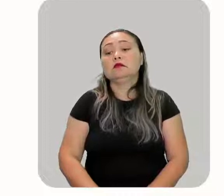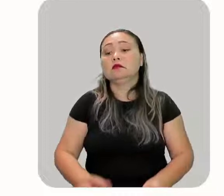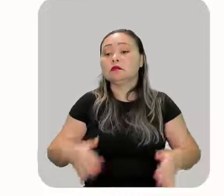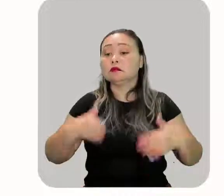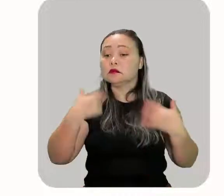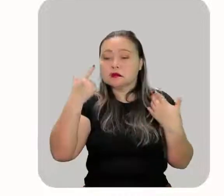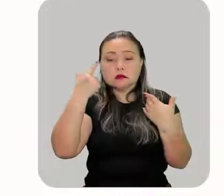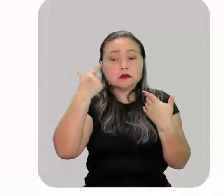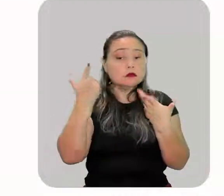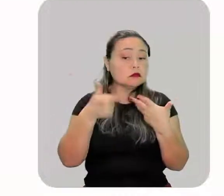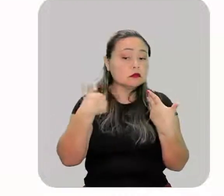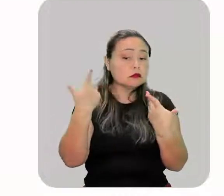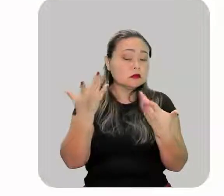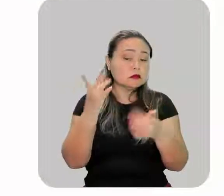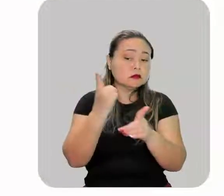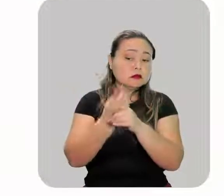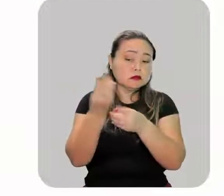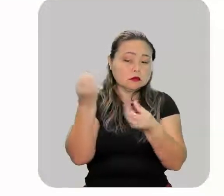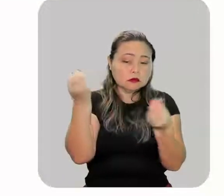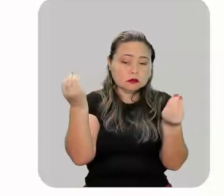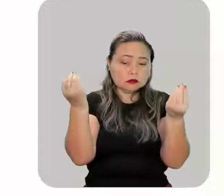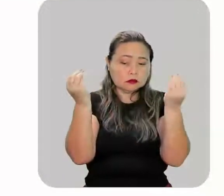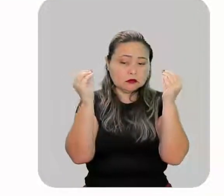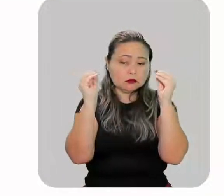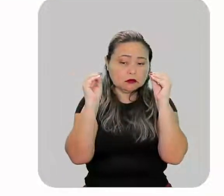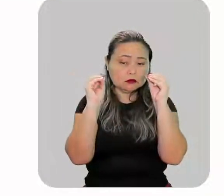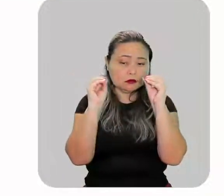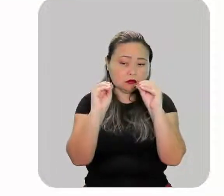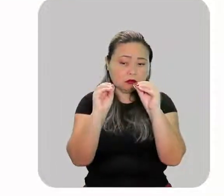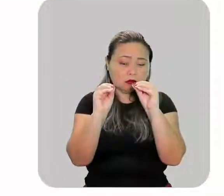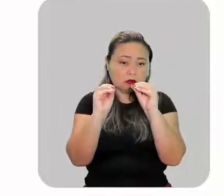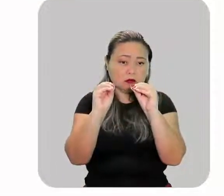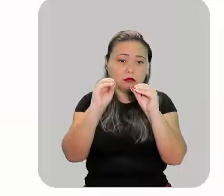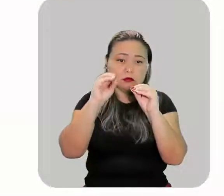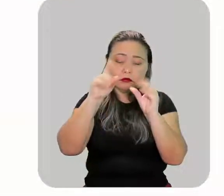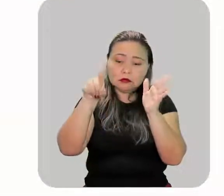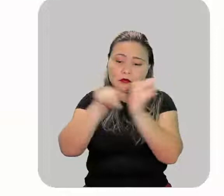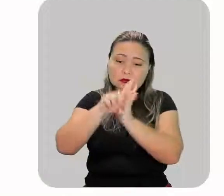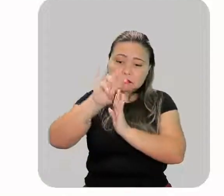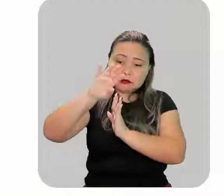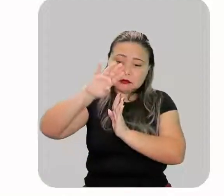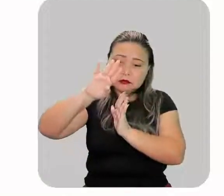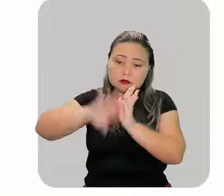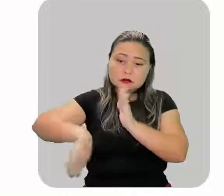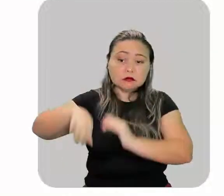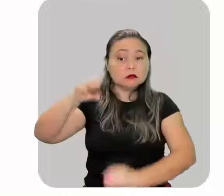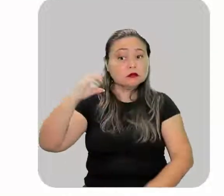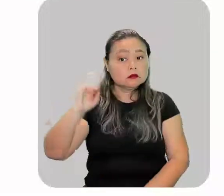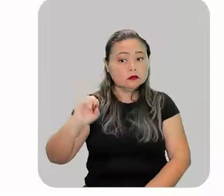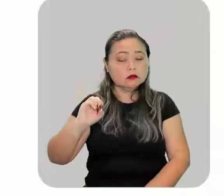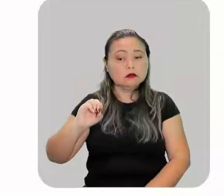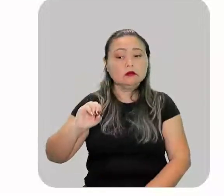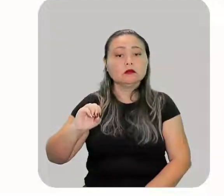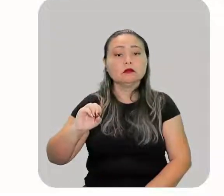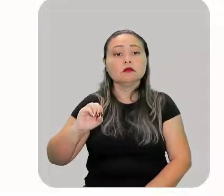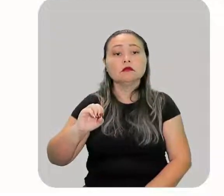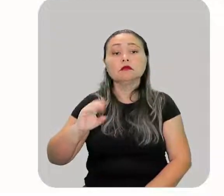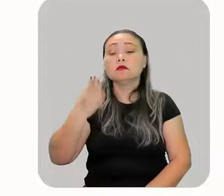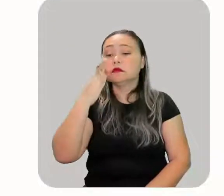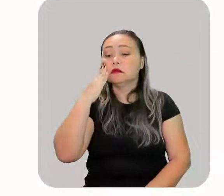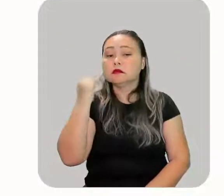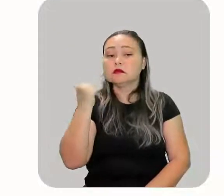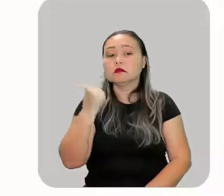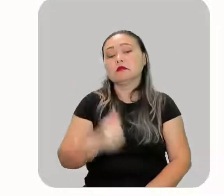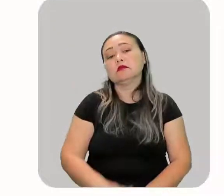Gente, mentalmente, qual é o valor que se a gente colocar ali dentro, extrai a raiz, diminui de 3 e vai dar 0? Aí eu